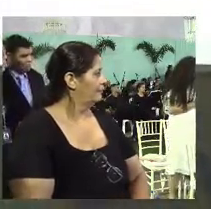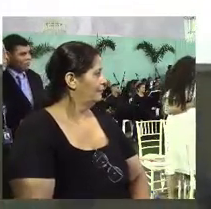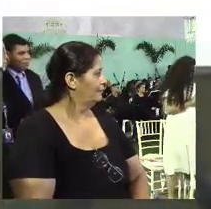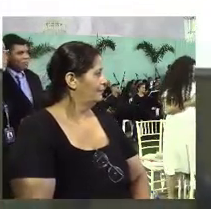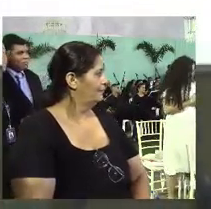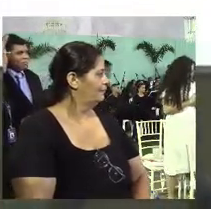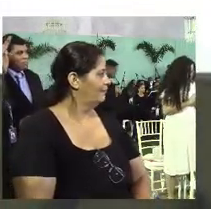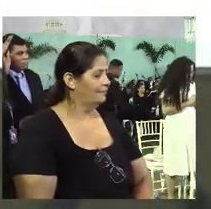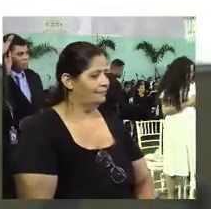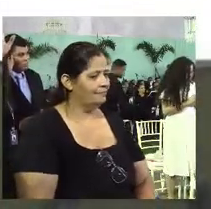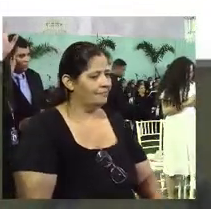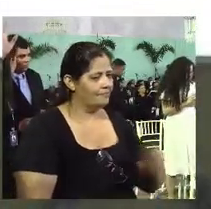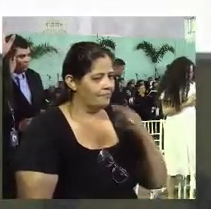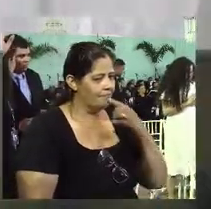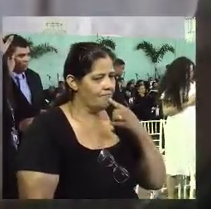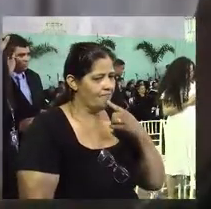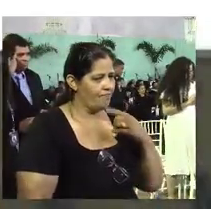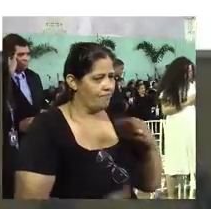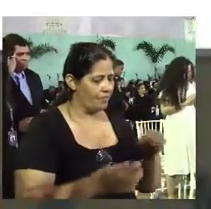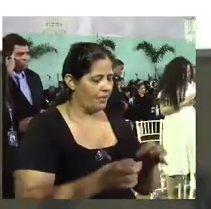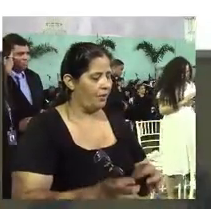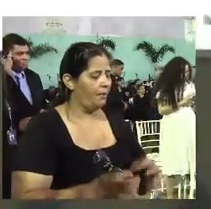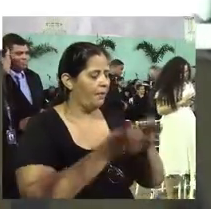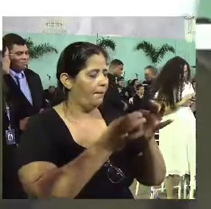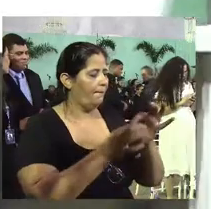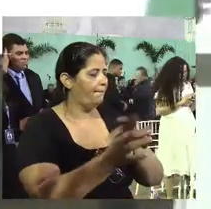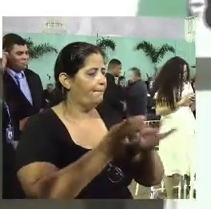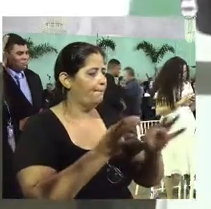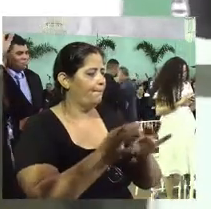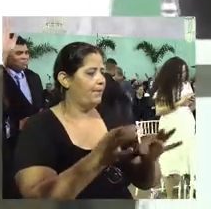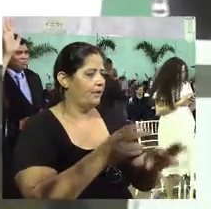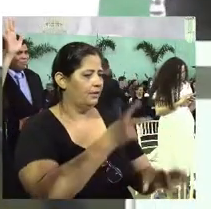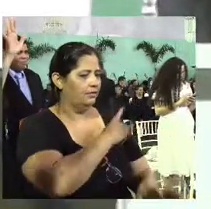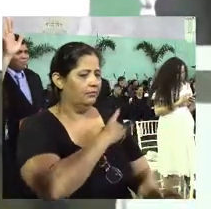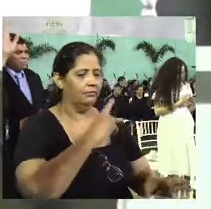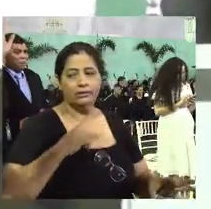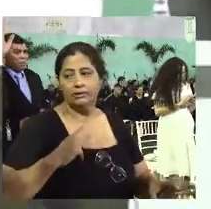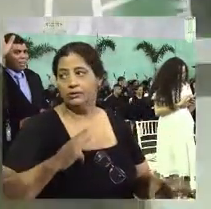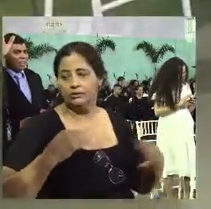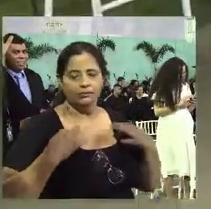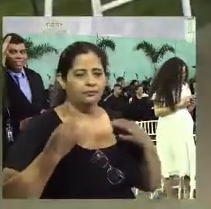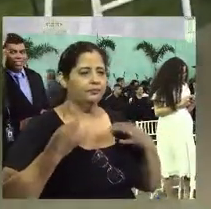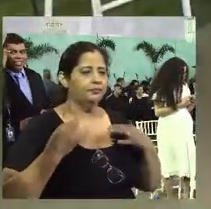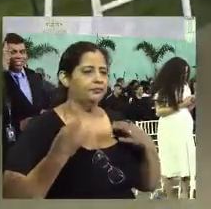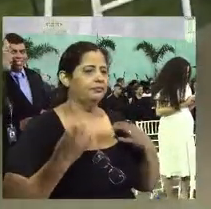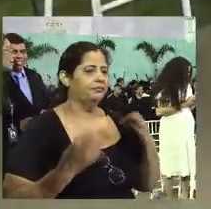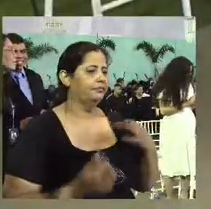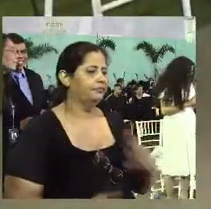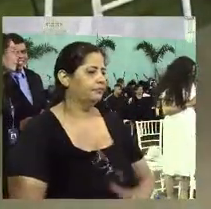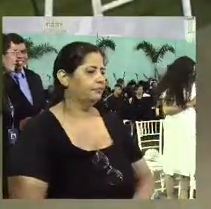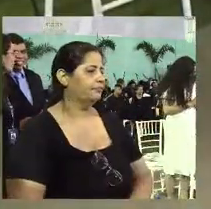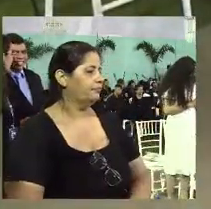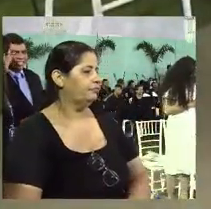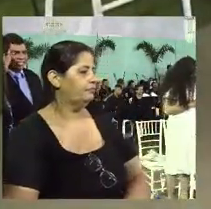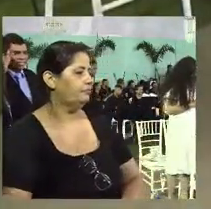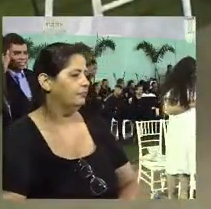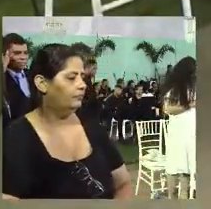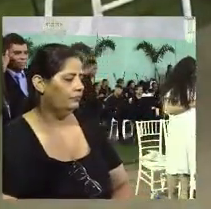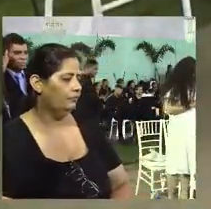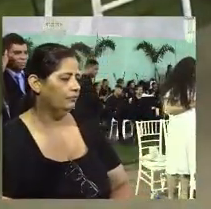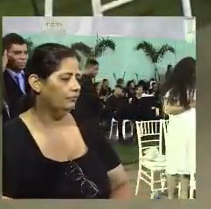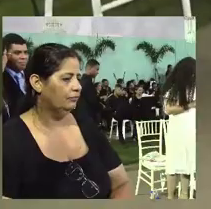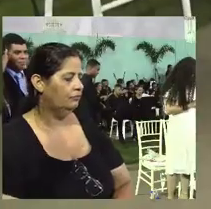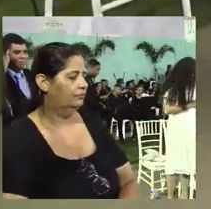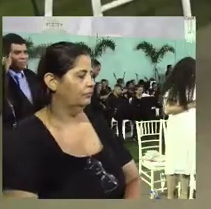a Rosinha posso orar por você tá aqui para pastor de presente eu não posso orar um projetão aí